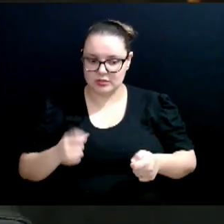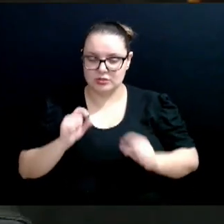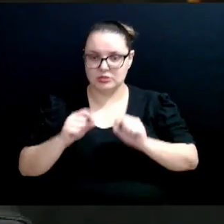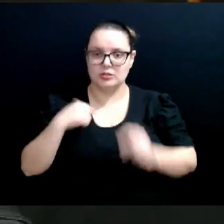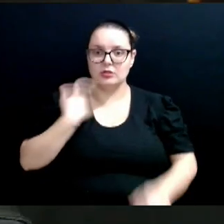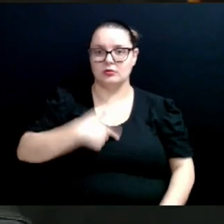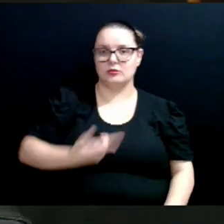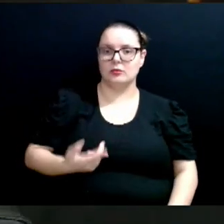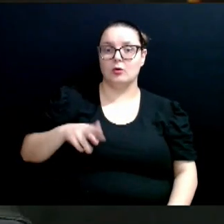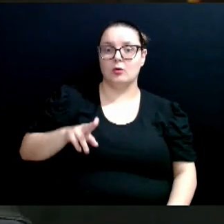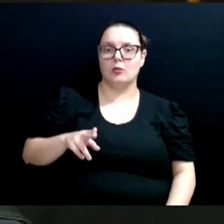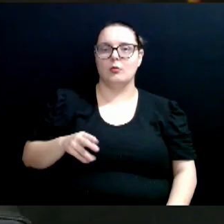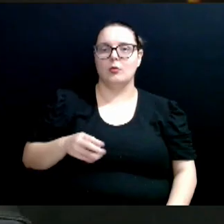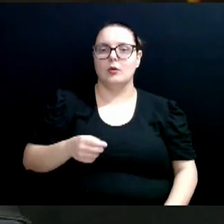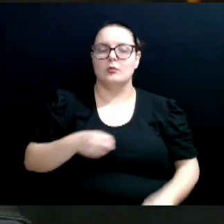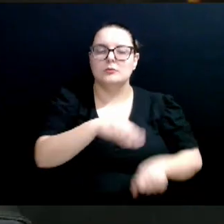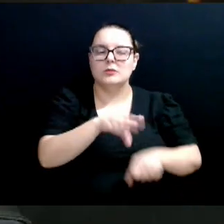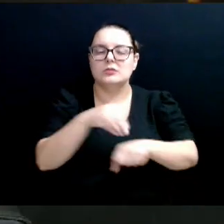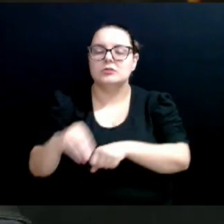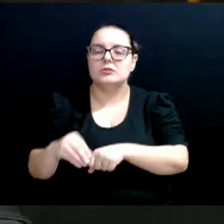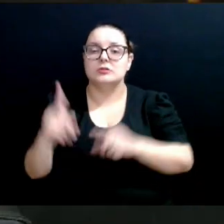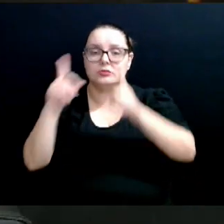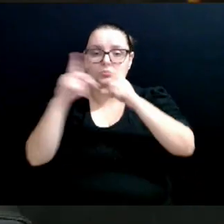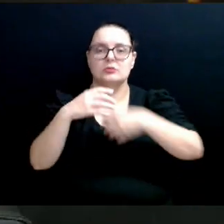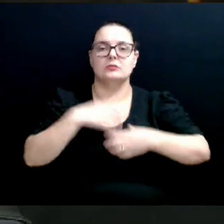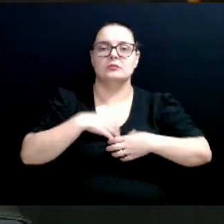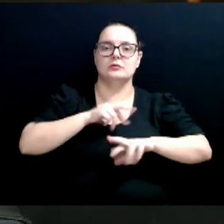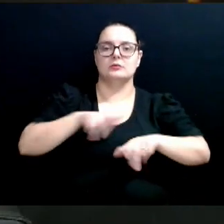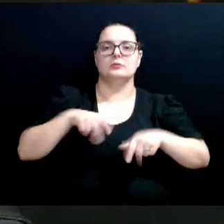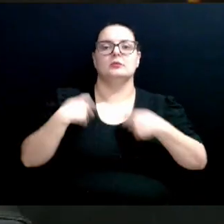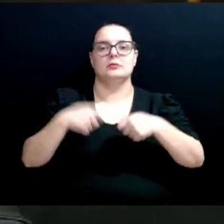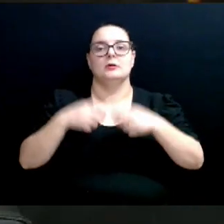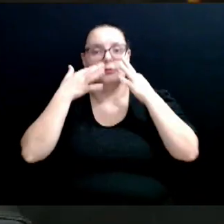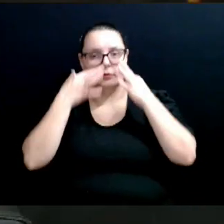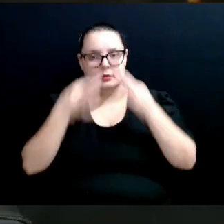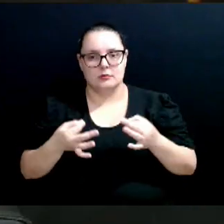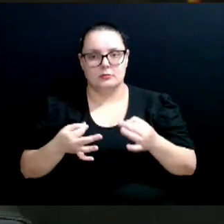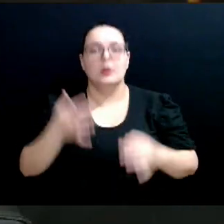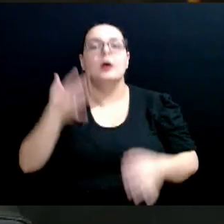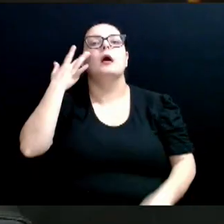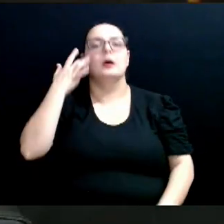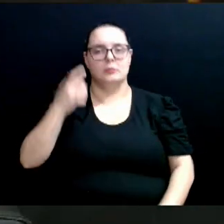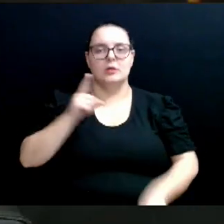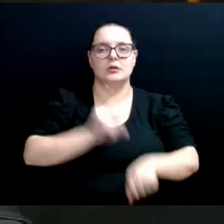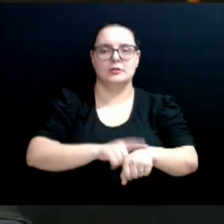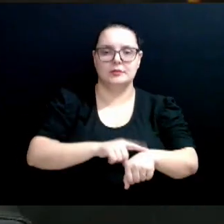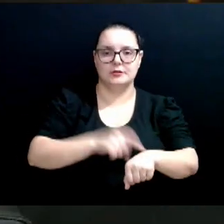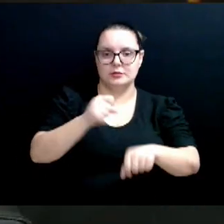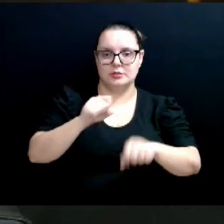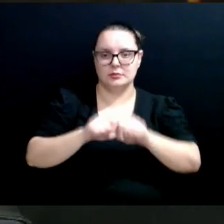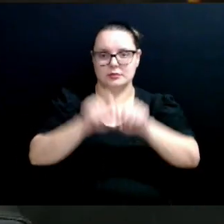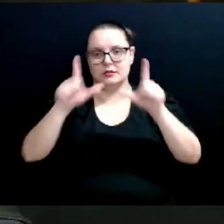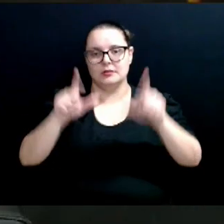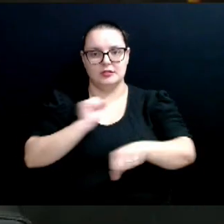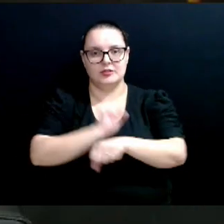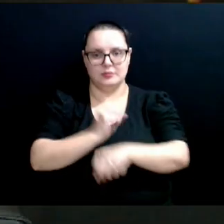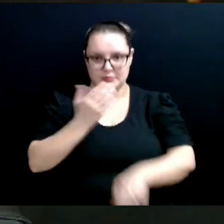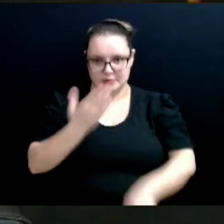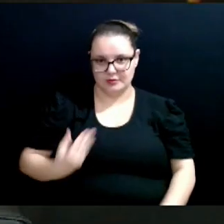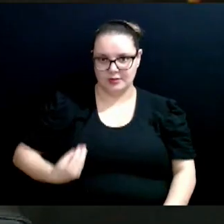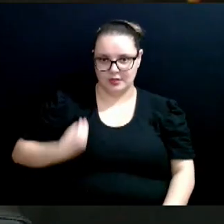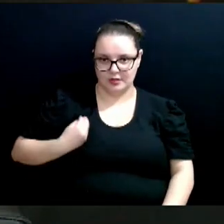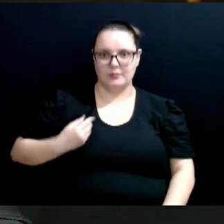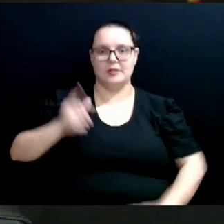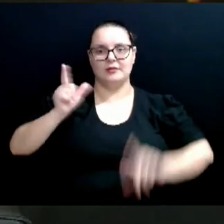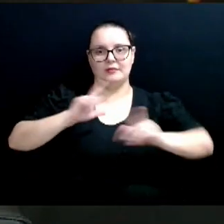de dificuldades emocionais que precisam de atenção. Então, amanhã, a partir das 8 da manhã, esperamos por você ao vivo aqui na TV Câmara Campinas,